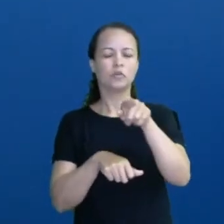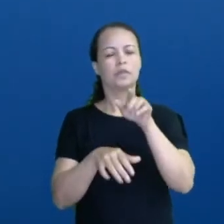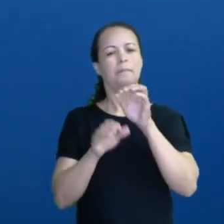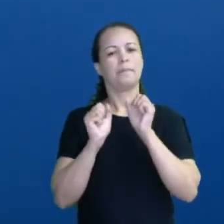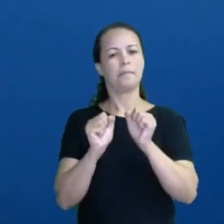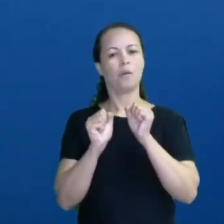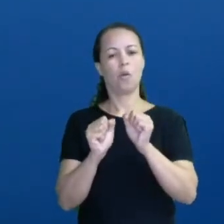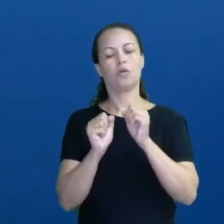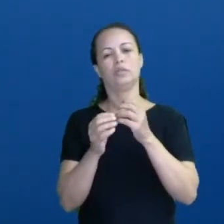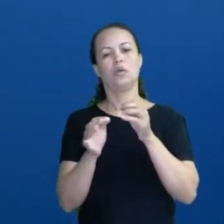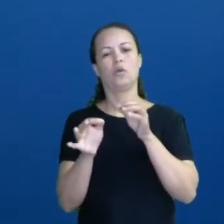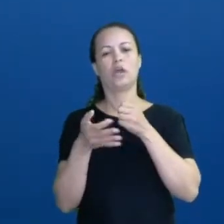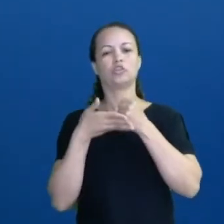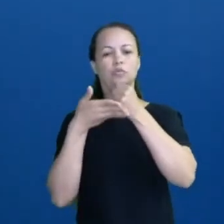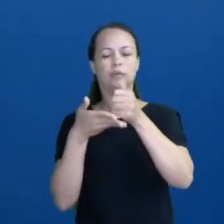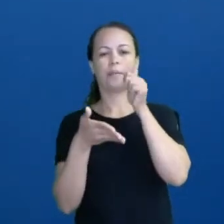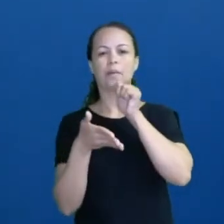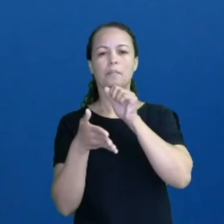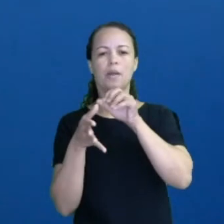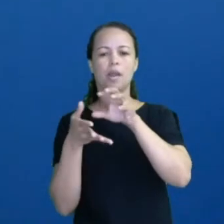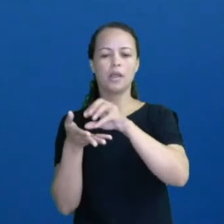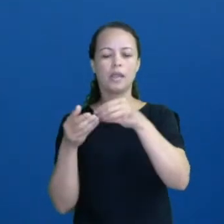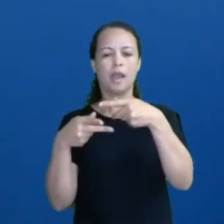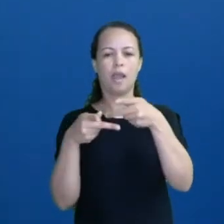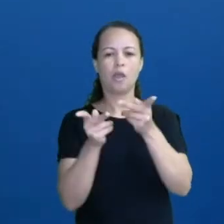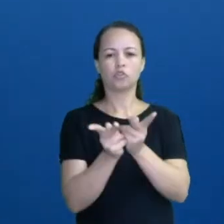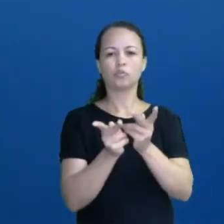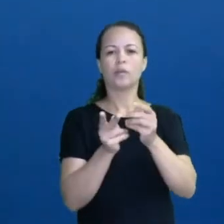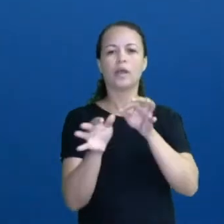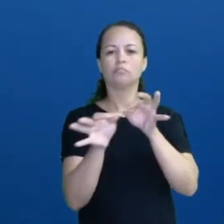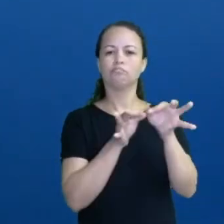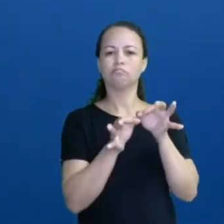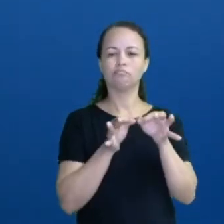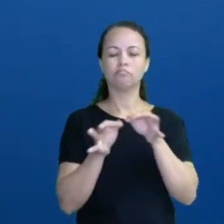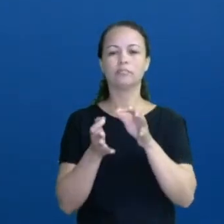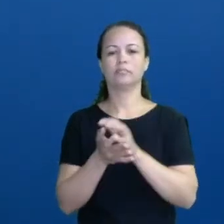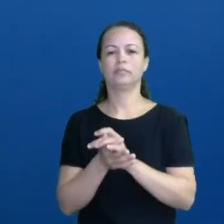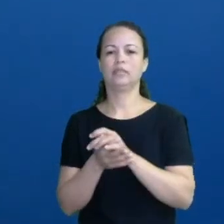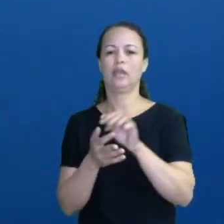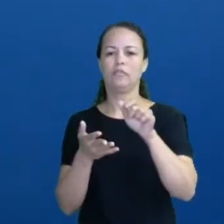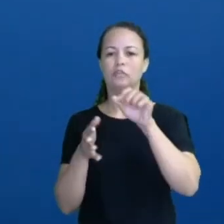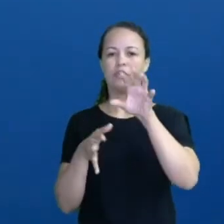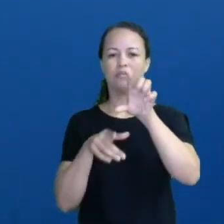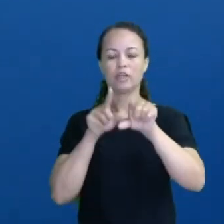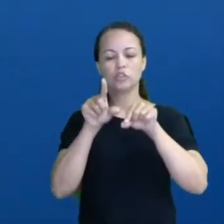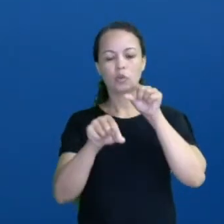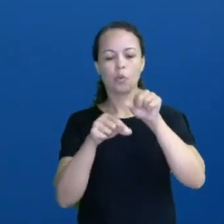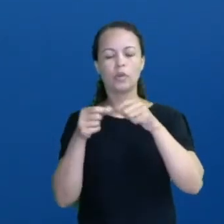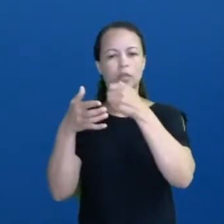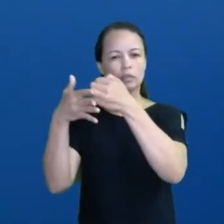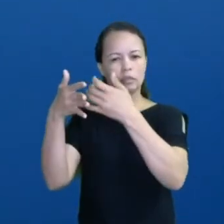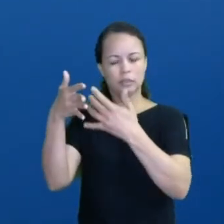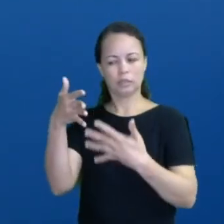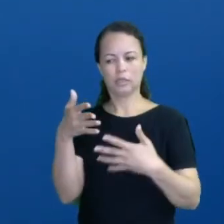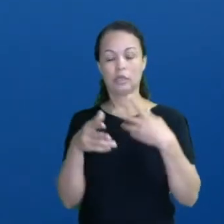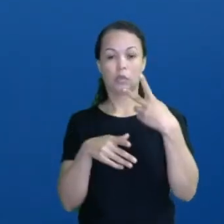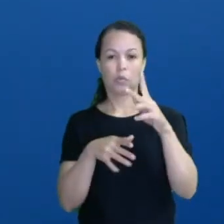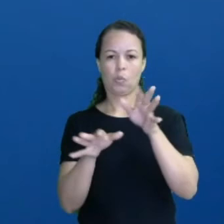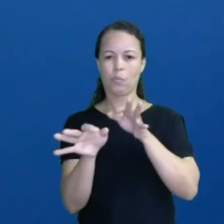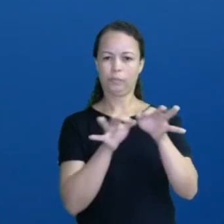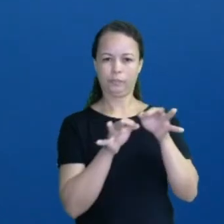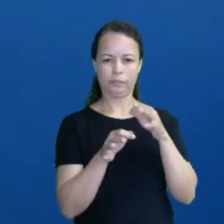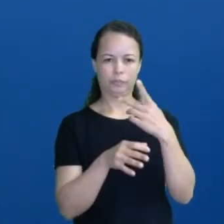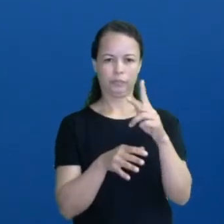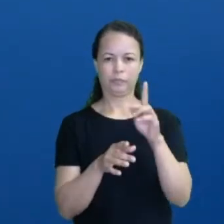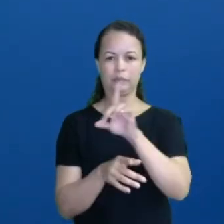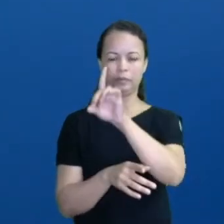recolher os pratos do almoço. E você vai escrever aqui qual é a atividade que você está fazendo. Façam listas, organizem o seu dia, que